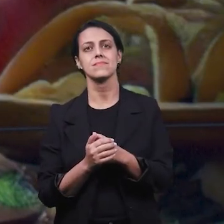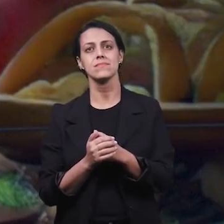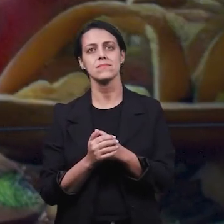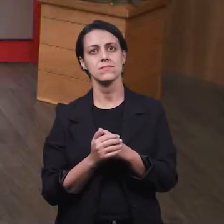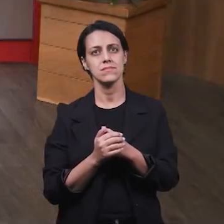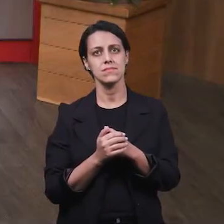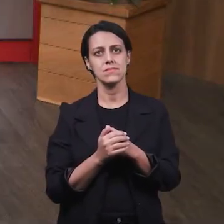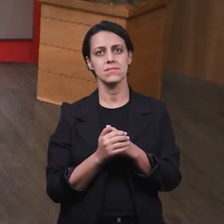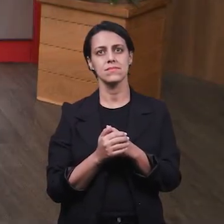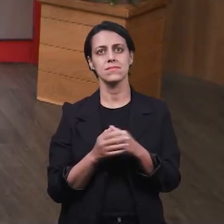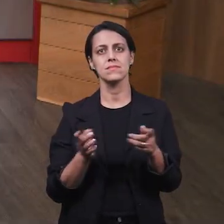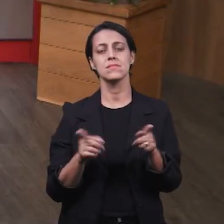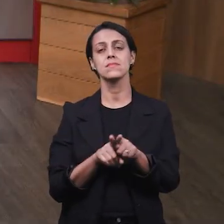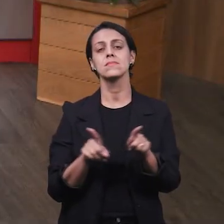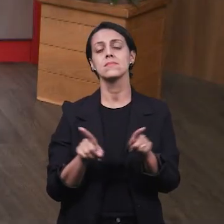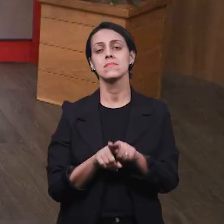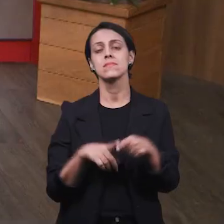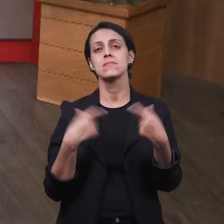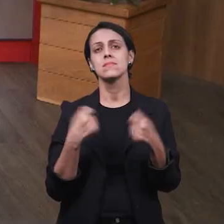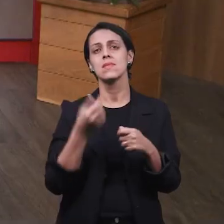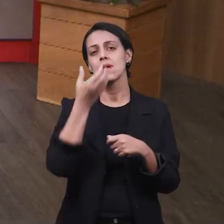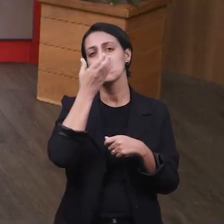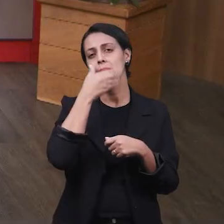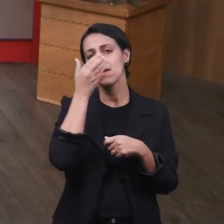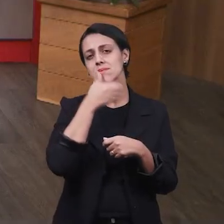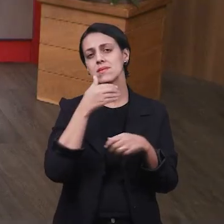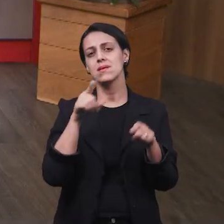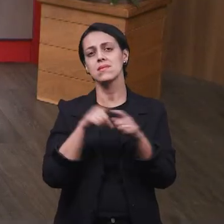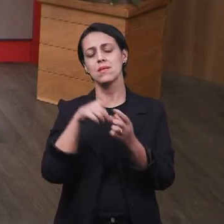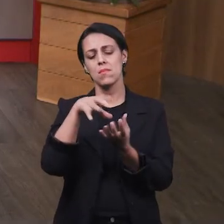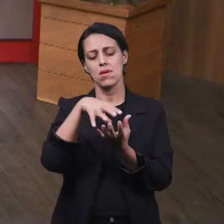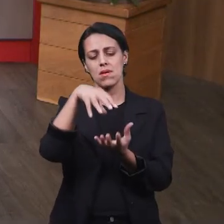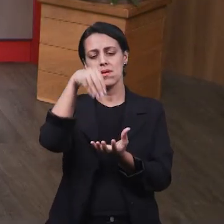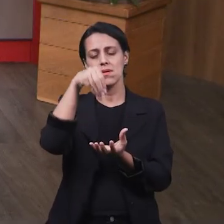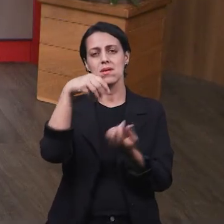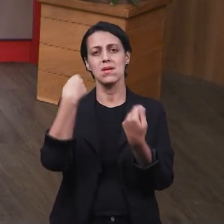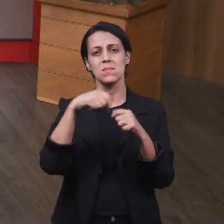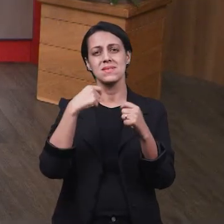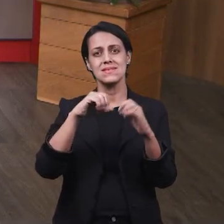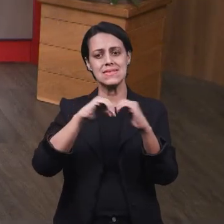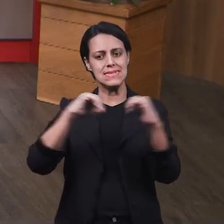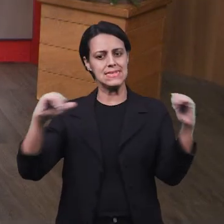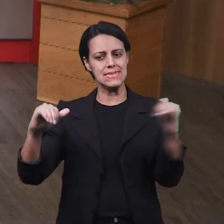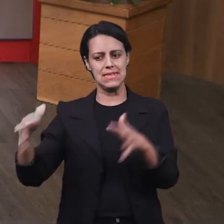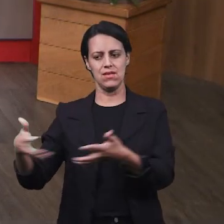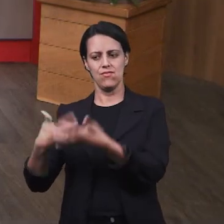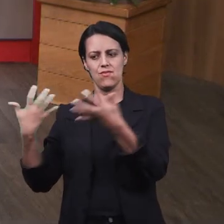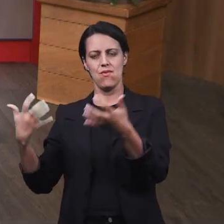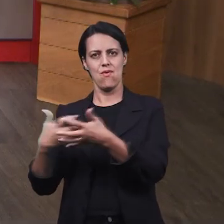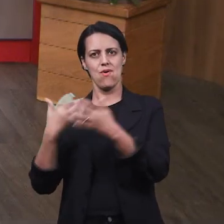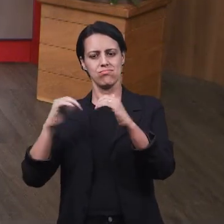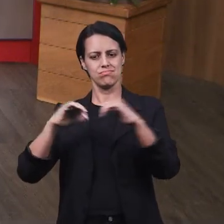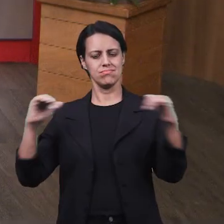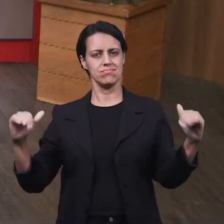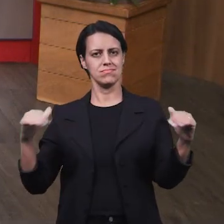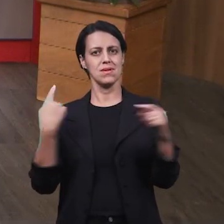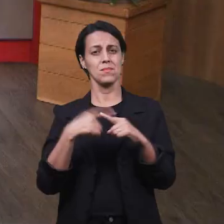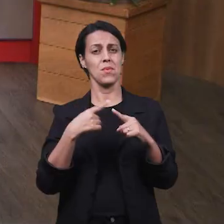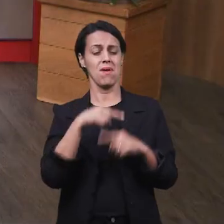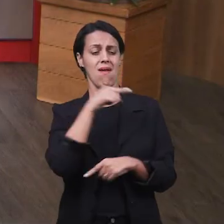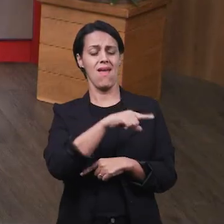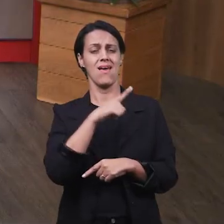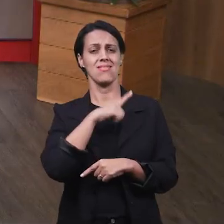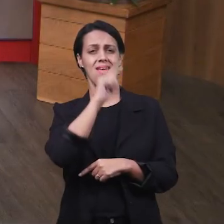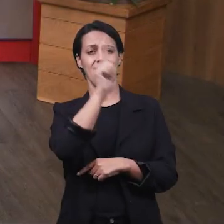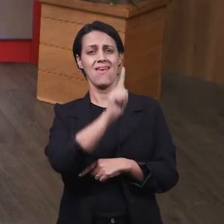geladeira. Mantenha maçãs e peras longe de folhas verdes. Maçãs e peras elas emitem gás